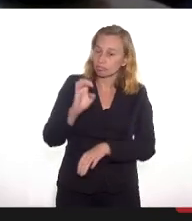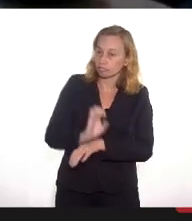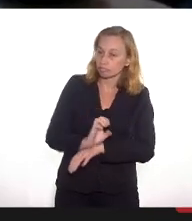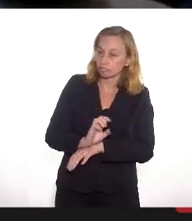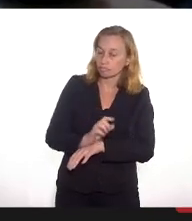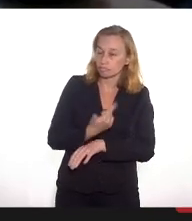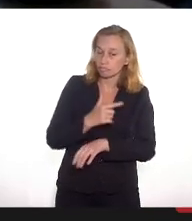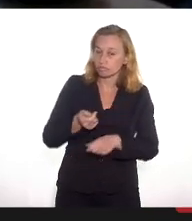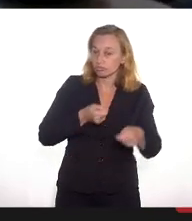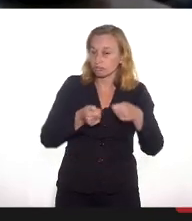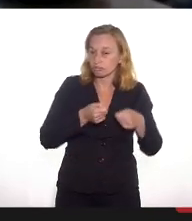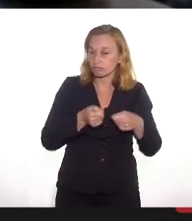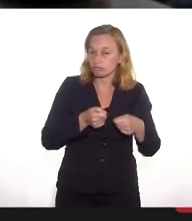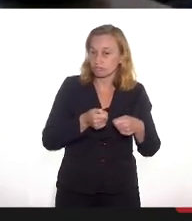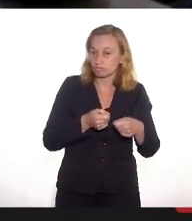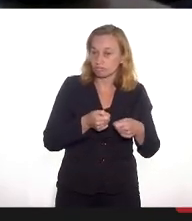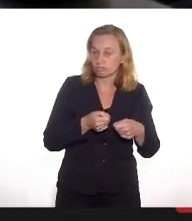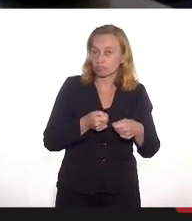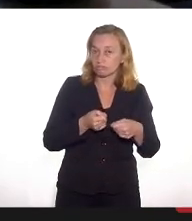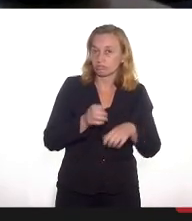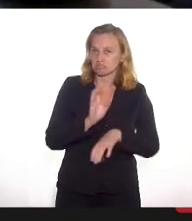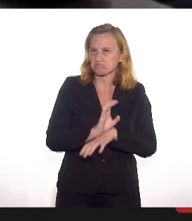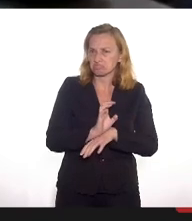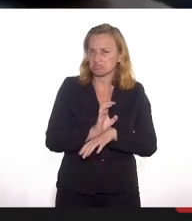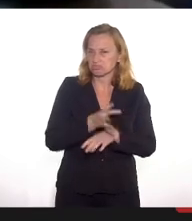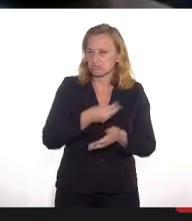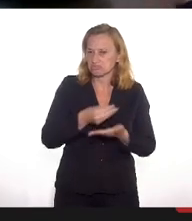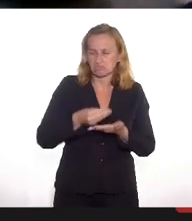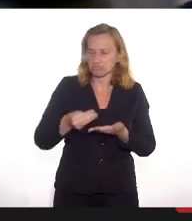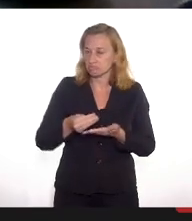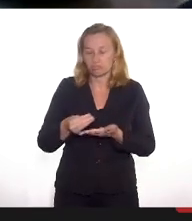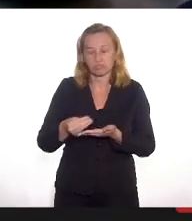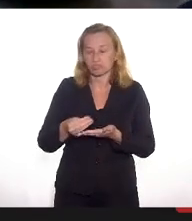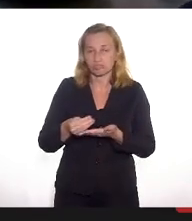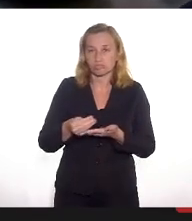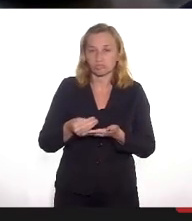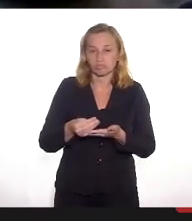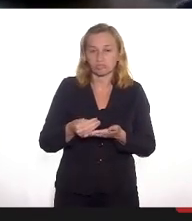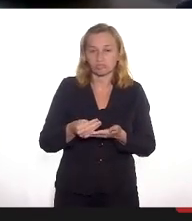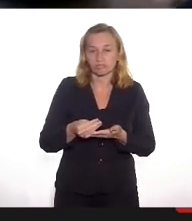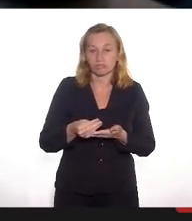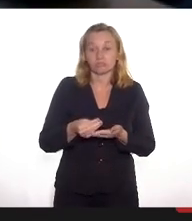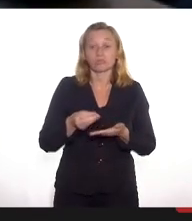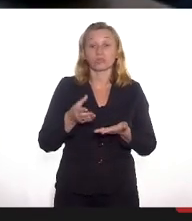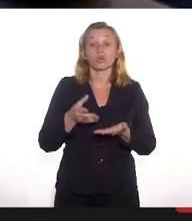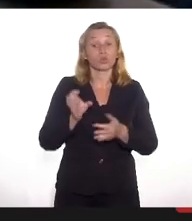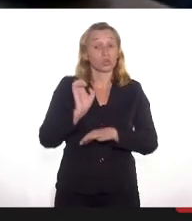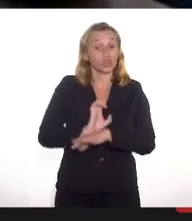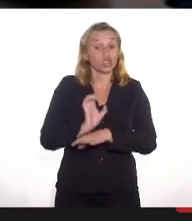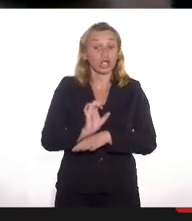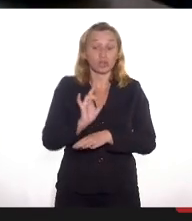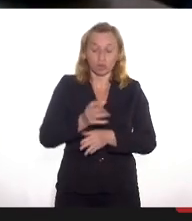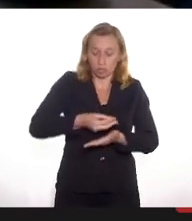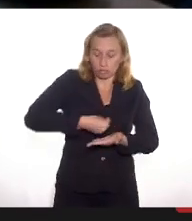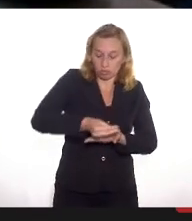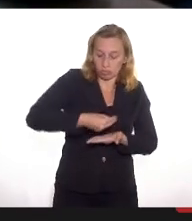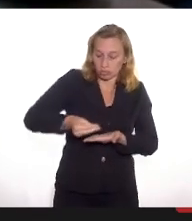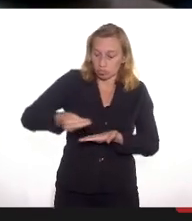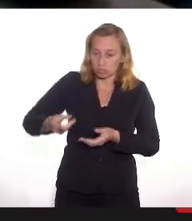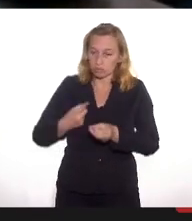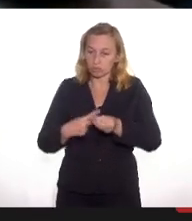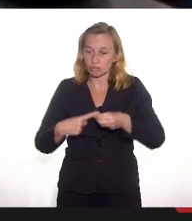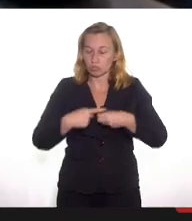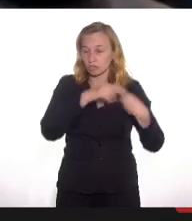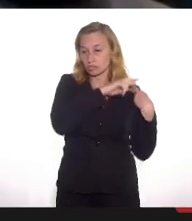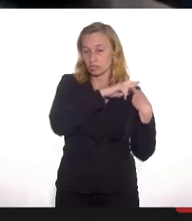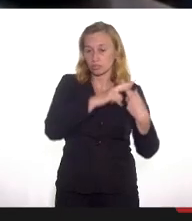tem ingerência tomar velha para alugar eu estava não sabe expectativa eu entendi Estado como é não há como Secretaria Estadual de